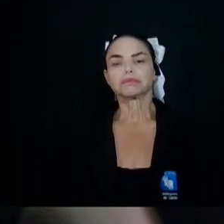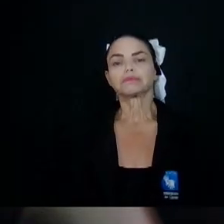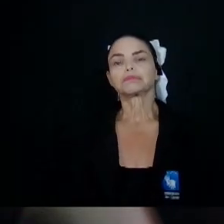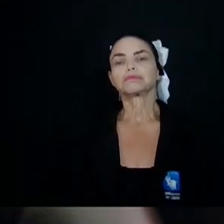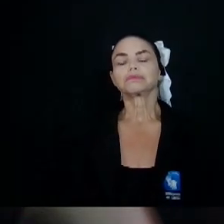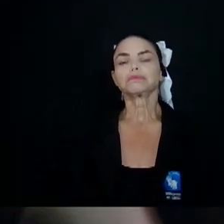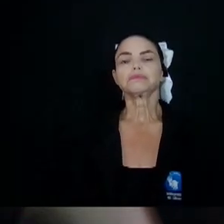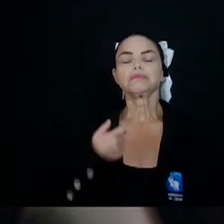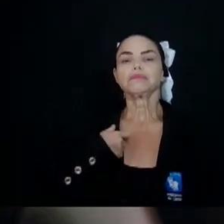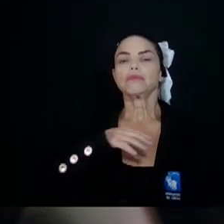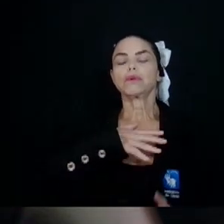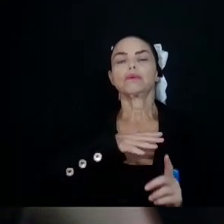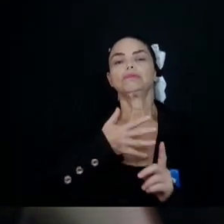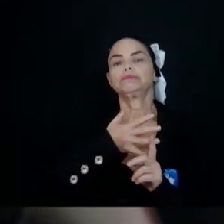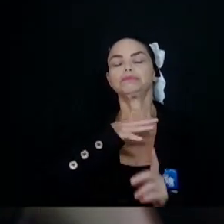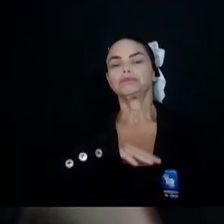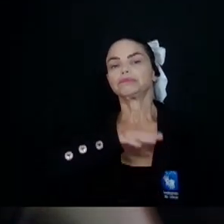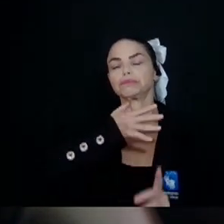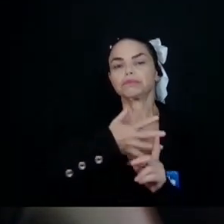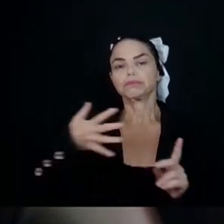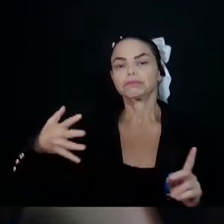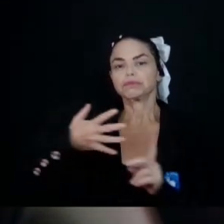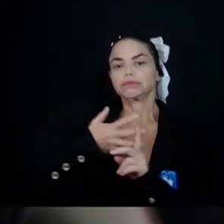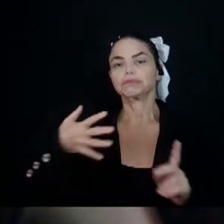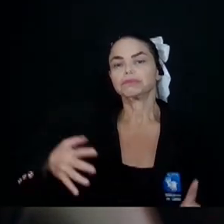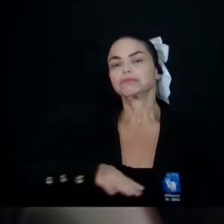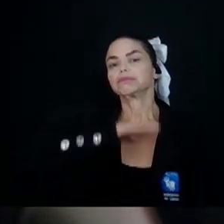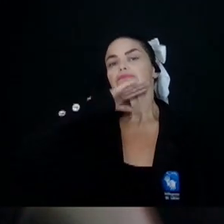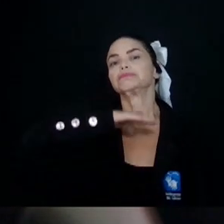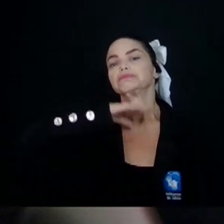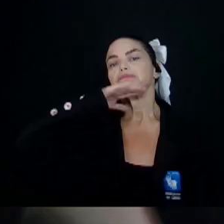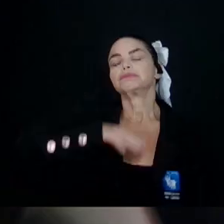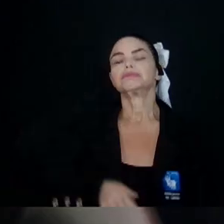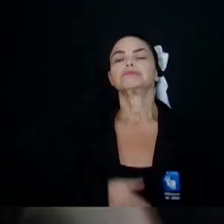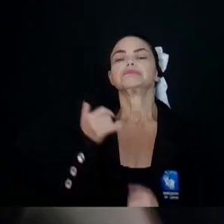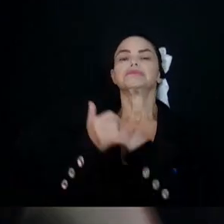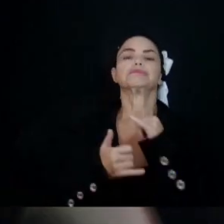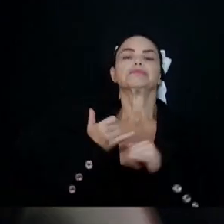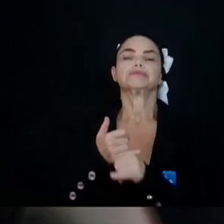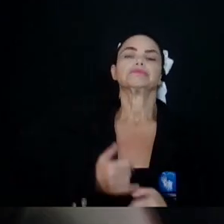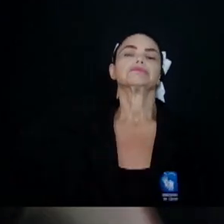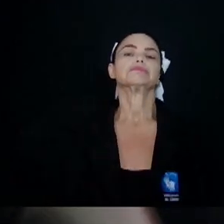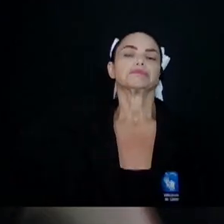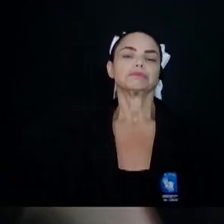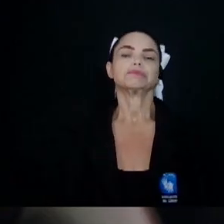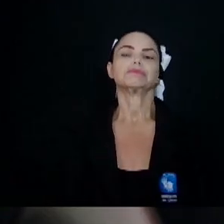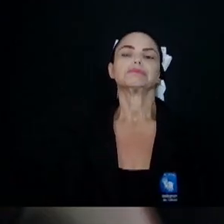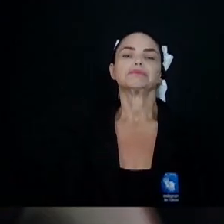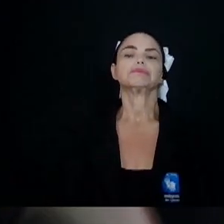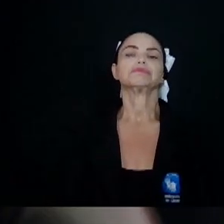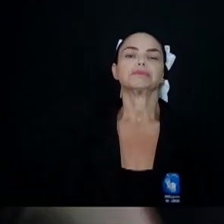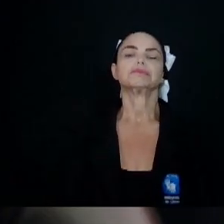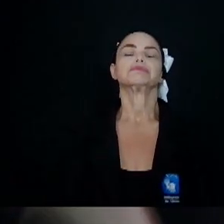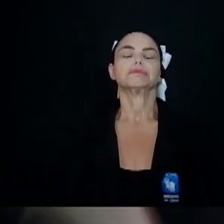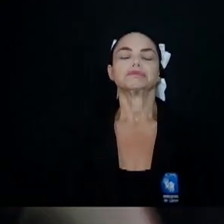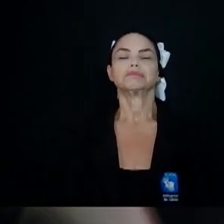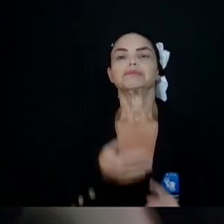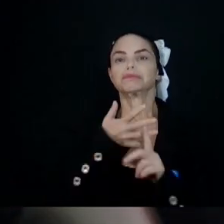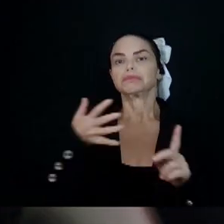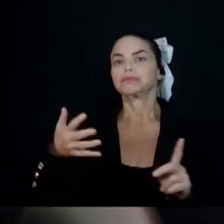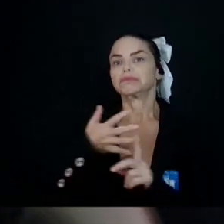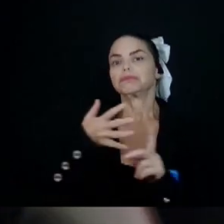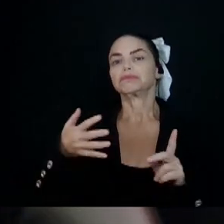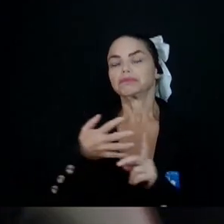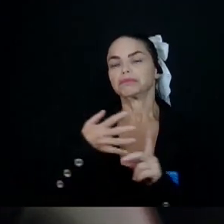digital, que Uhum. tem estado aí na vida dessas crianças e adolescentes, né? Então, quando